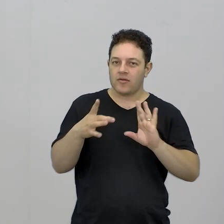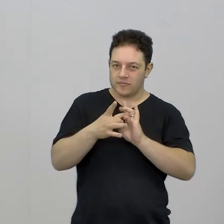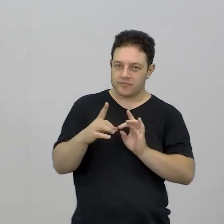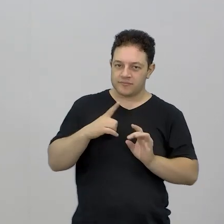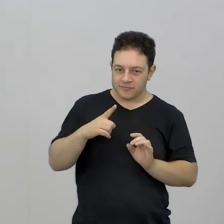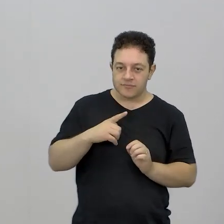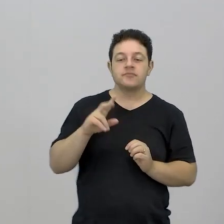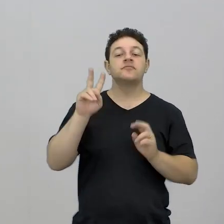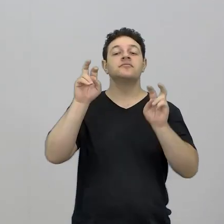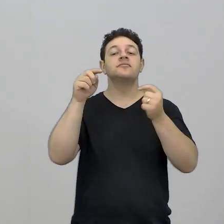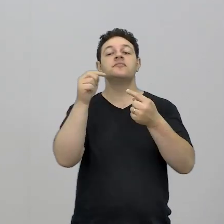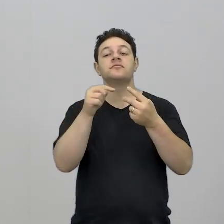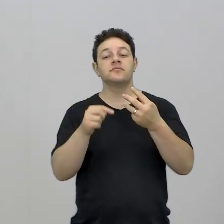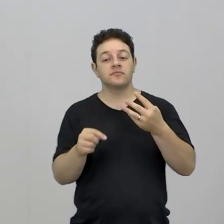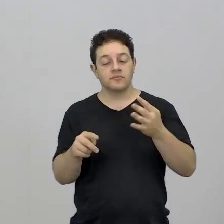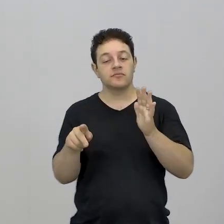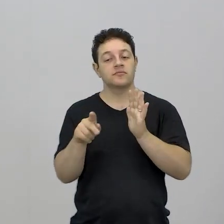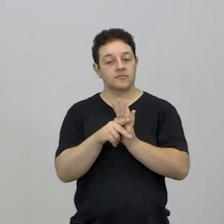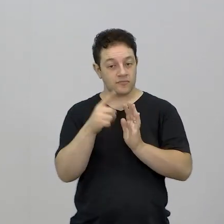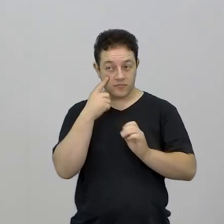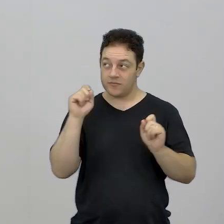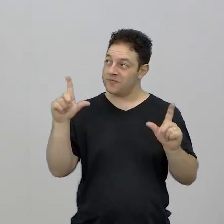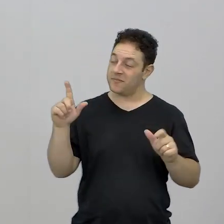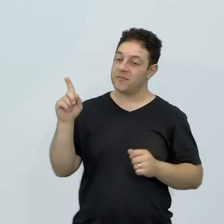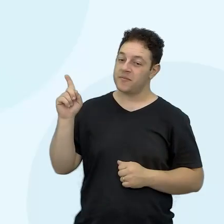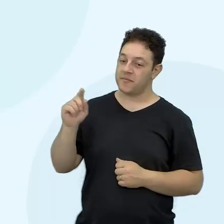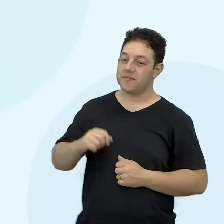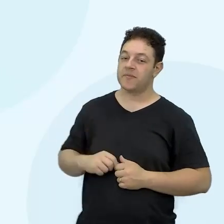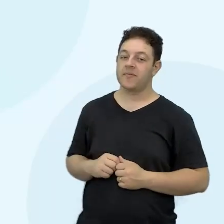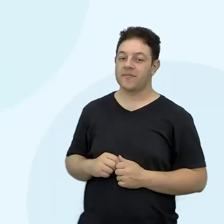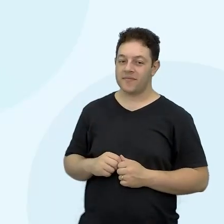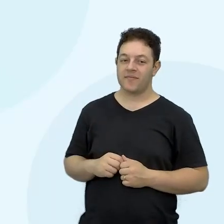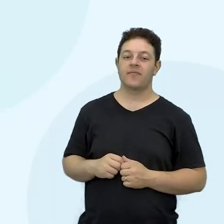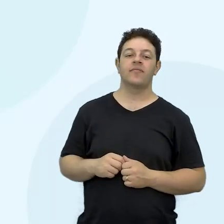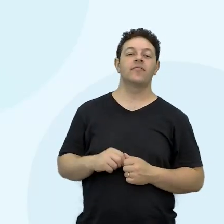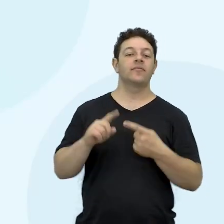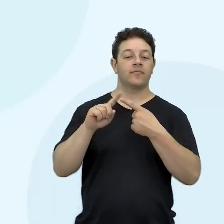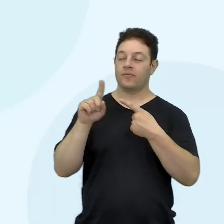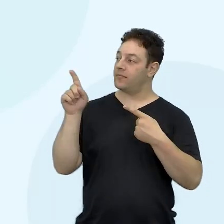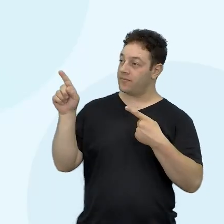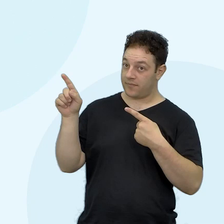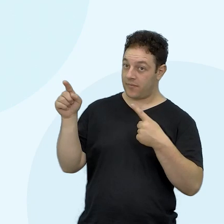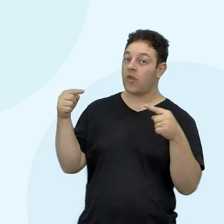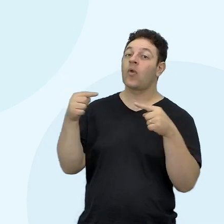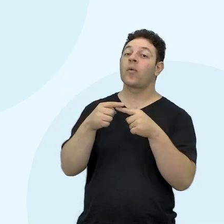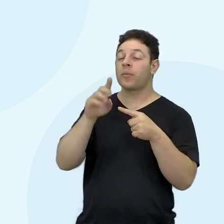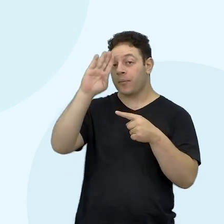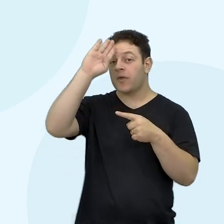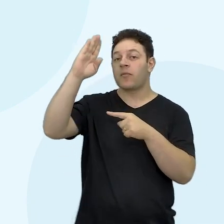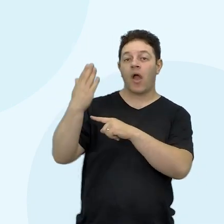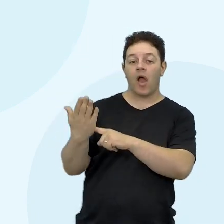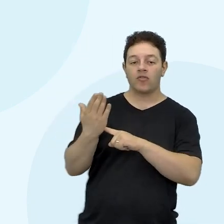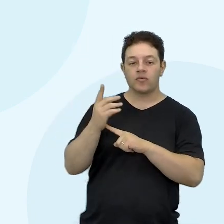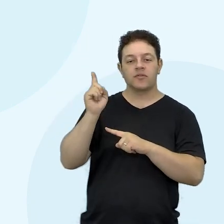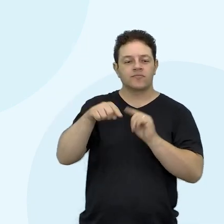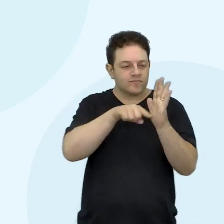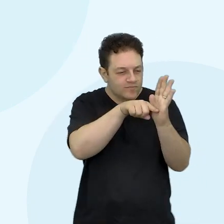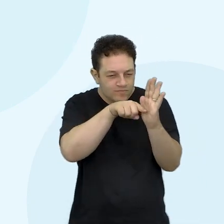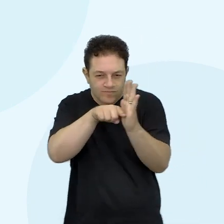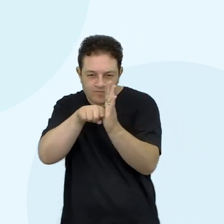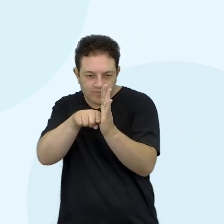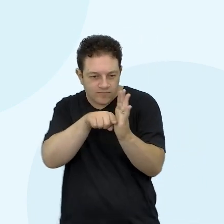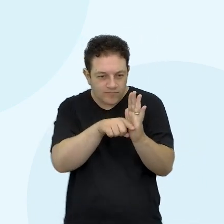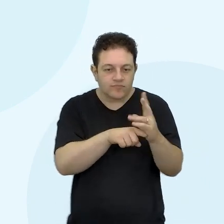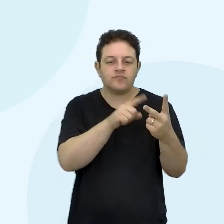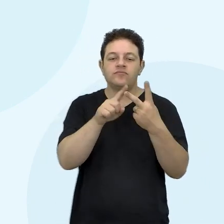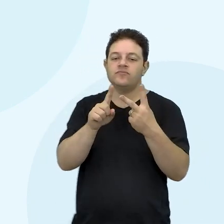componente, são os eixos que vai aparecer aí na tela para vocês: investigação científica e o eixo de